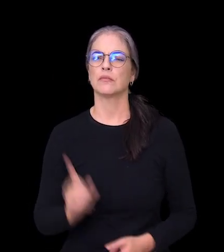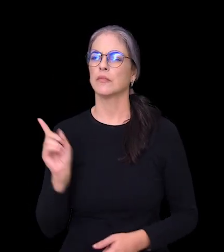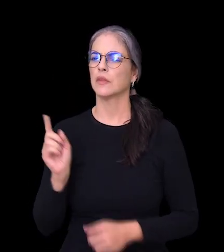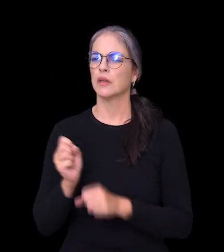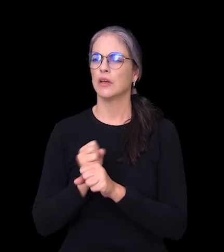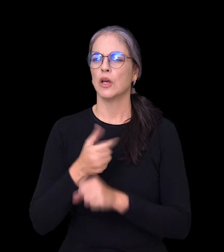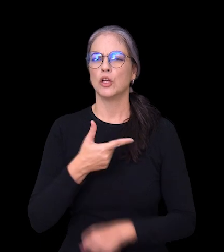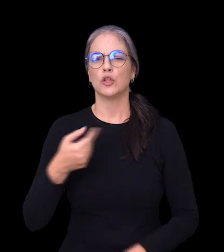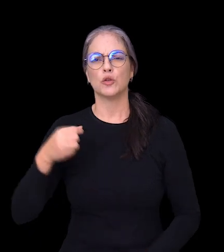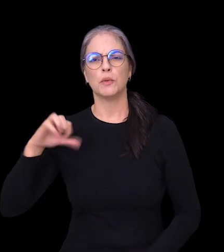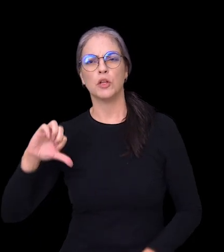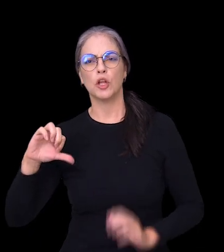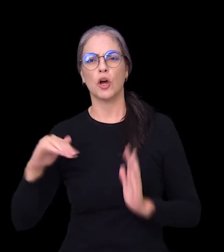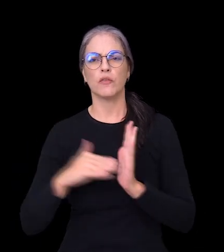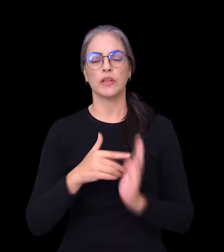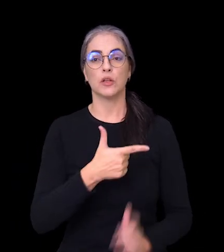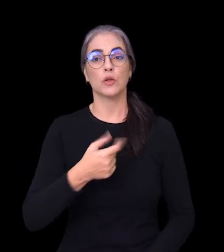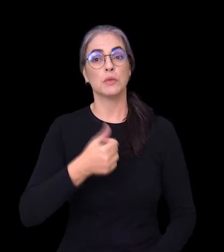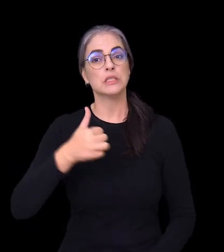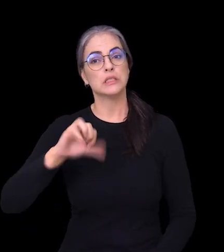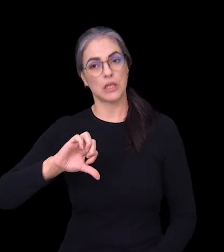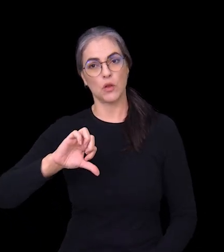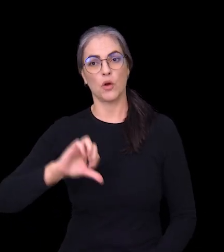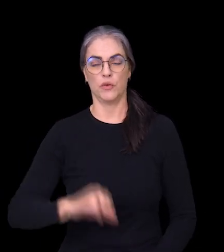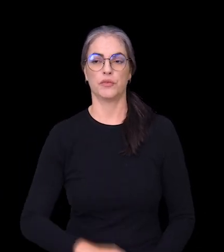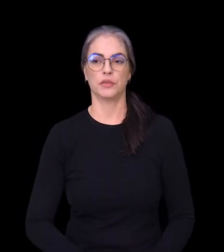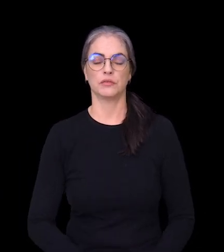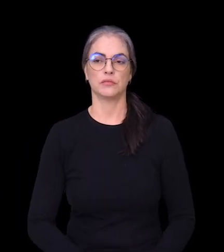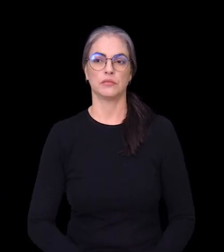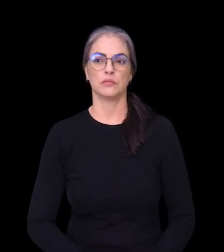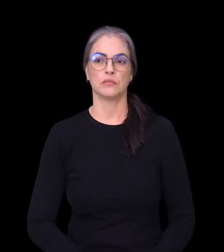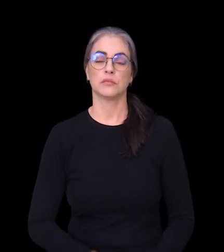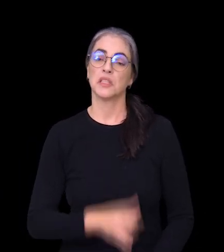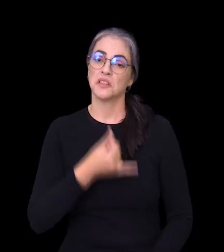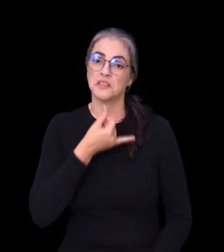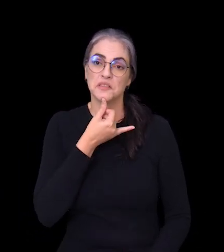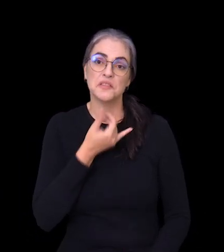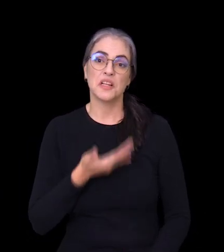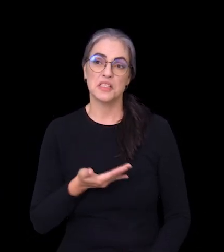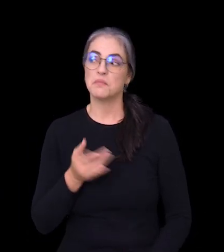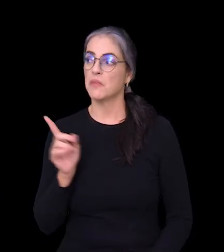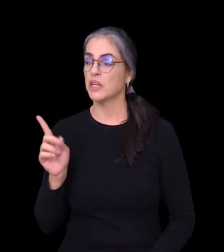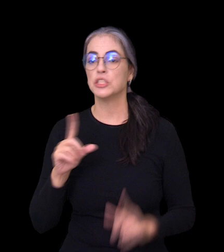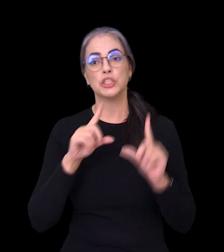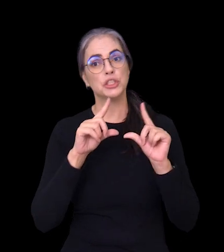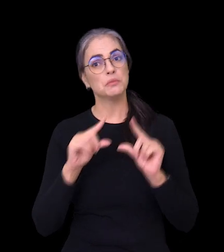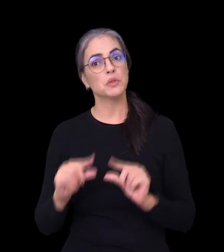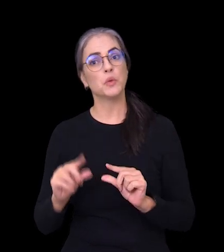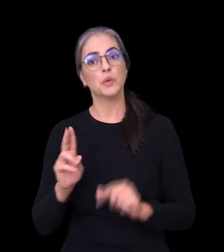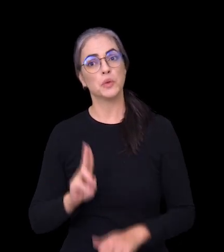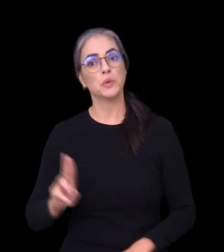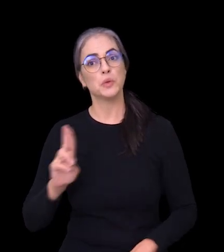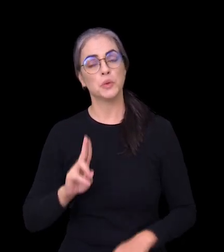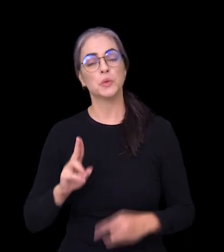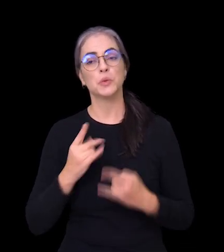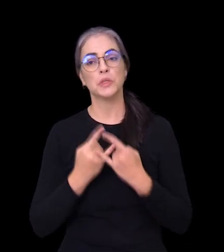e 2019, que até houve uma queda, infelizmente. A gente tinha um uso de